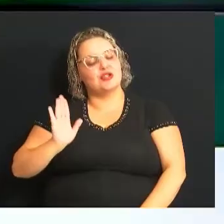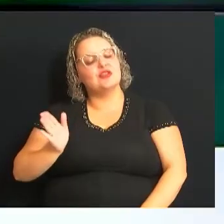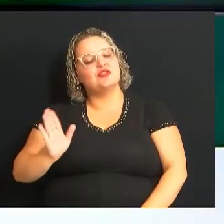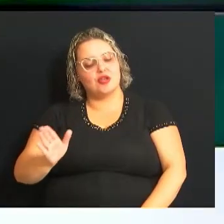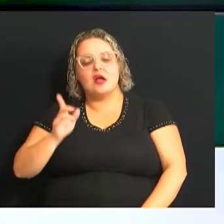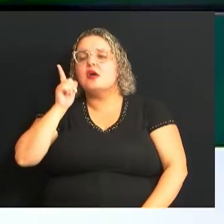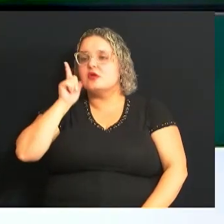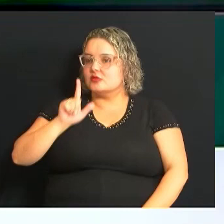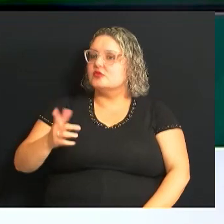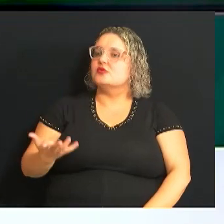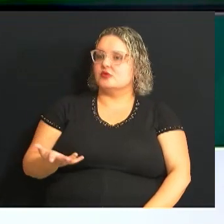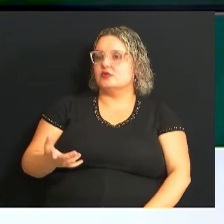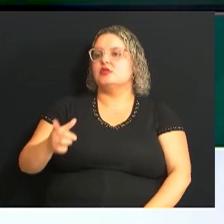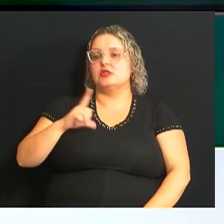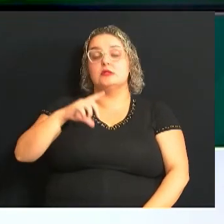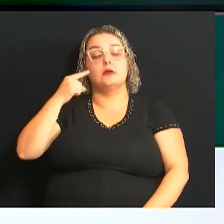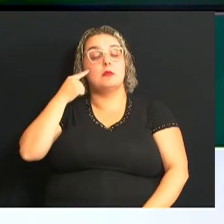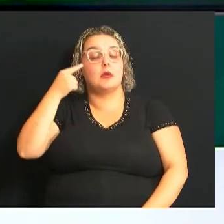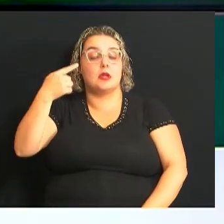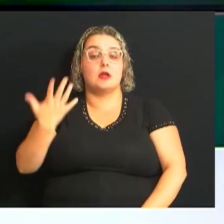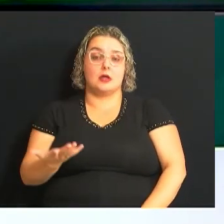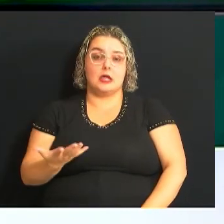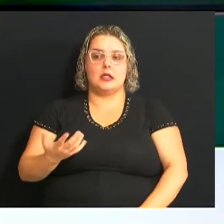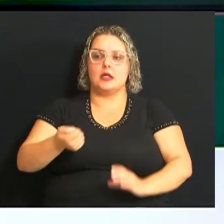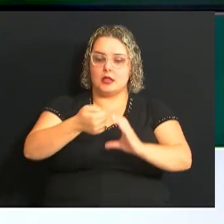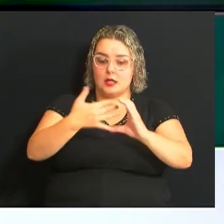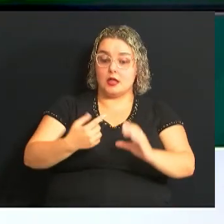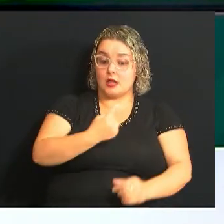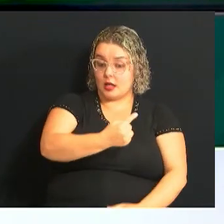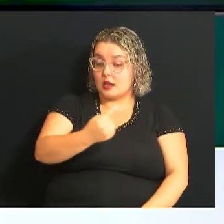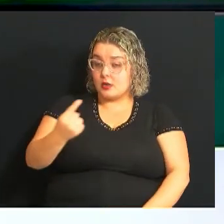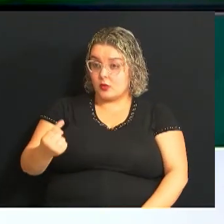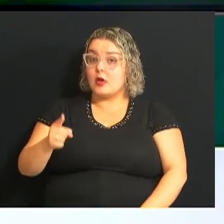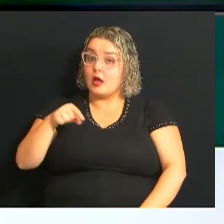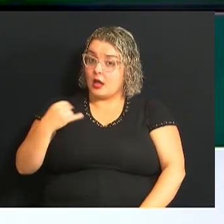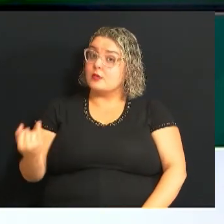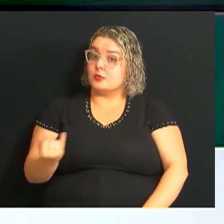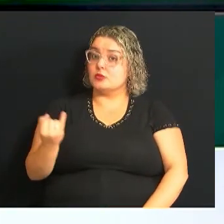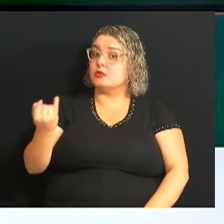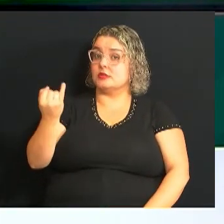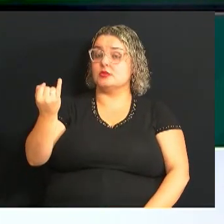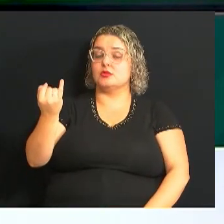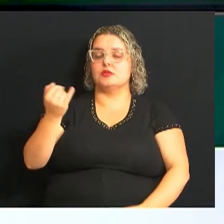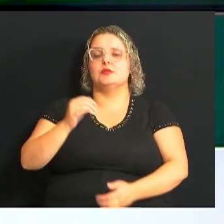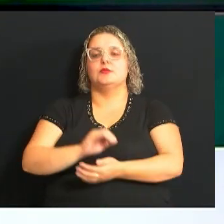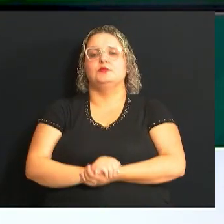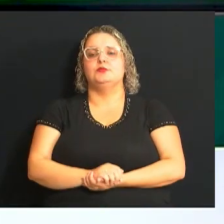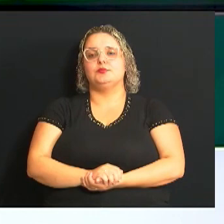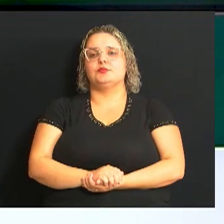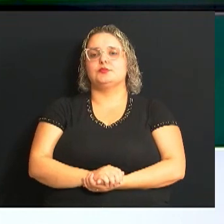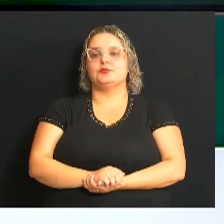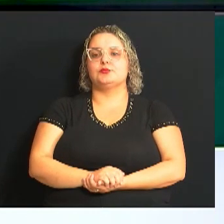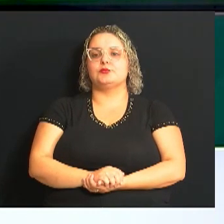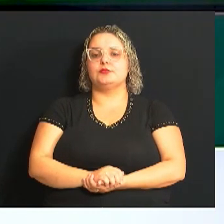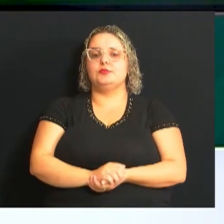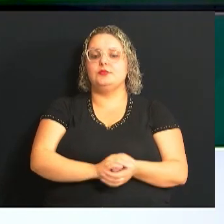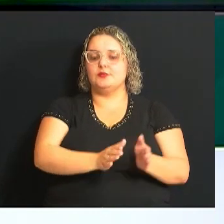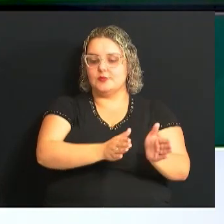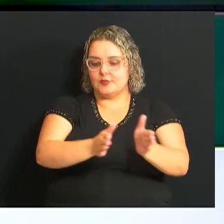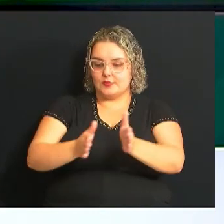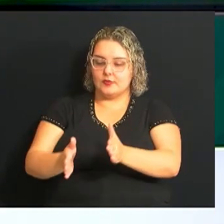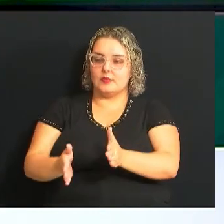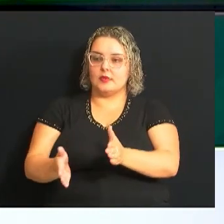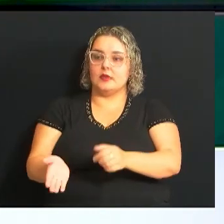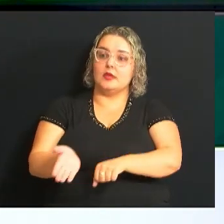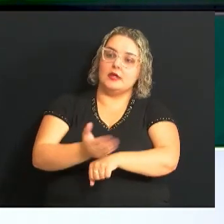já ter uma noção da característica de cada um, né? Isso é muito importante. Então, esse tempo que a gente teve de pré-temporada